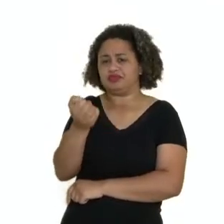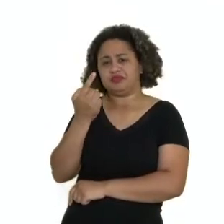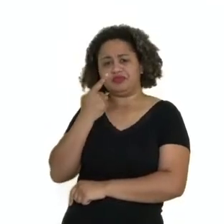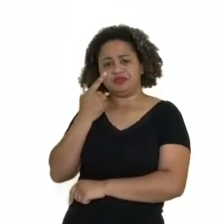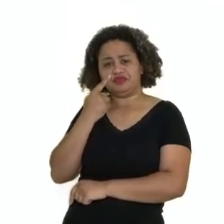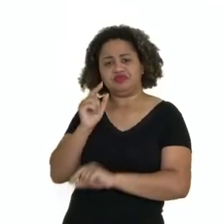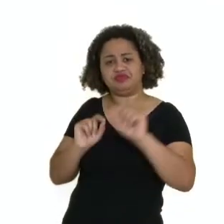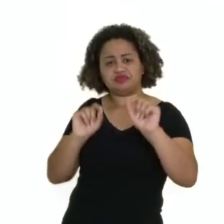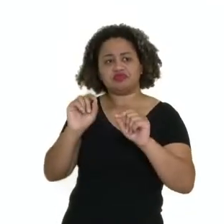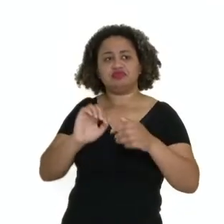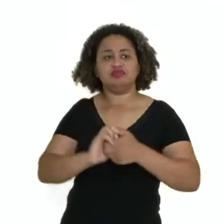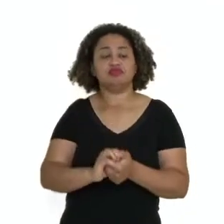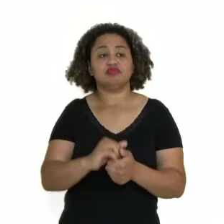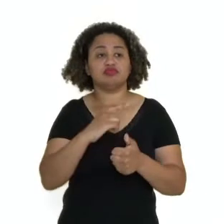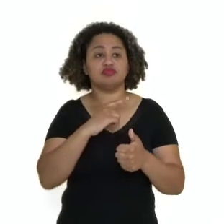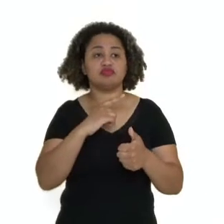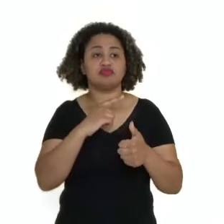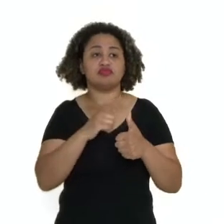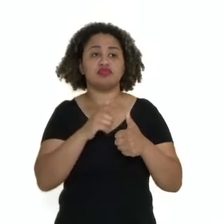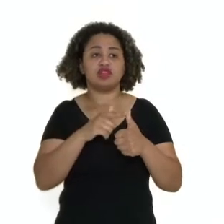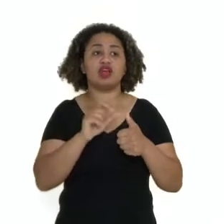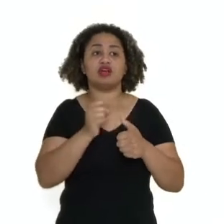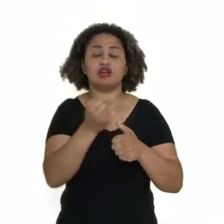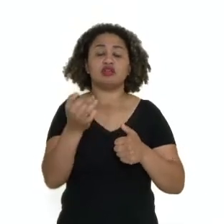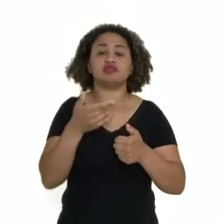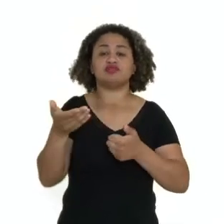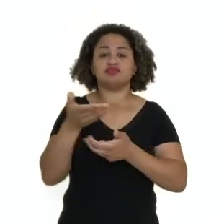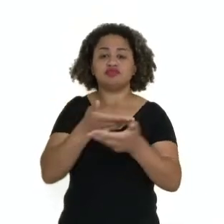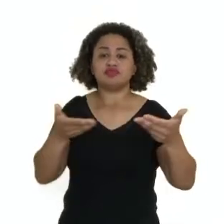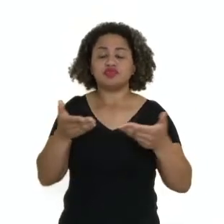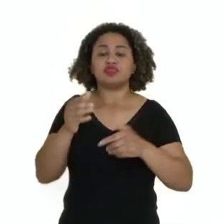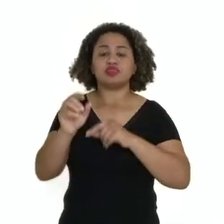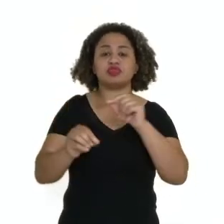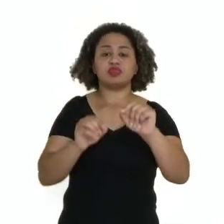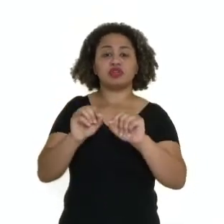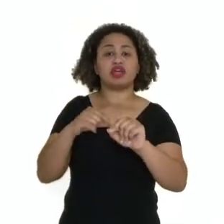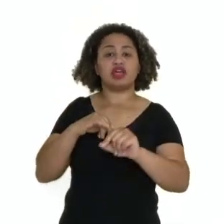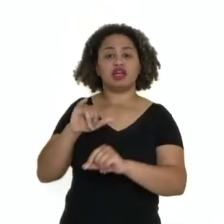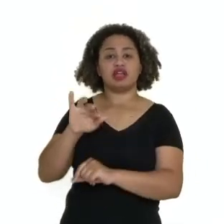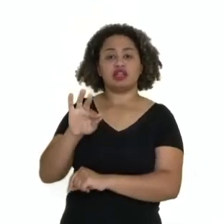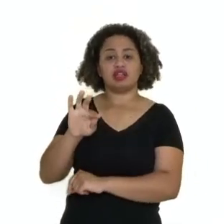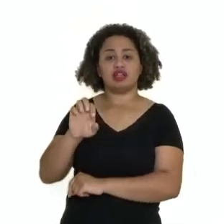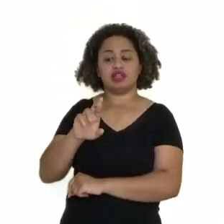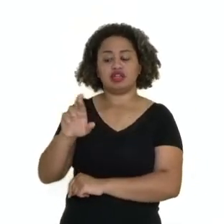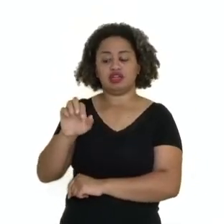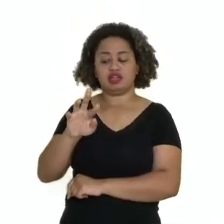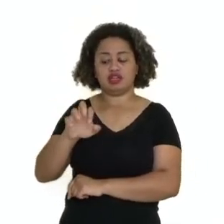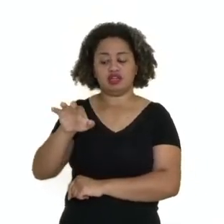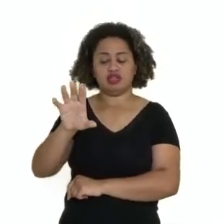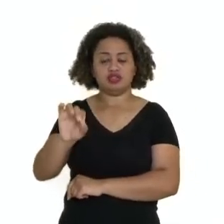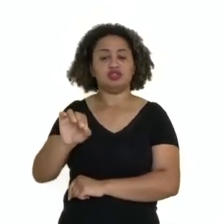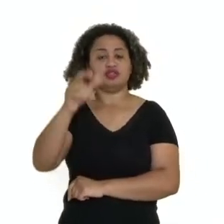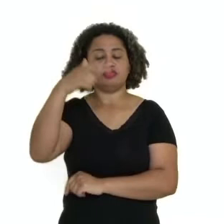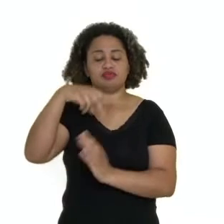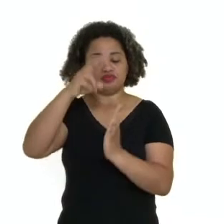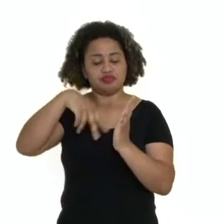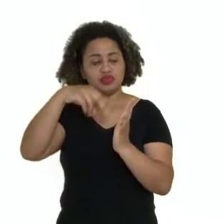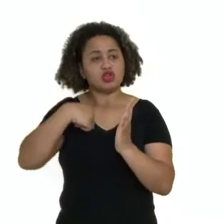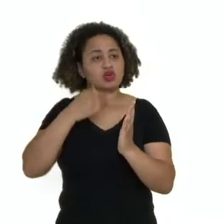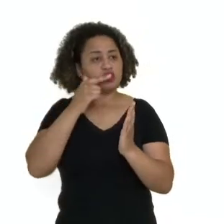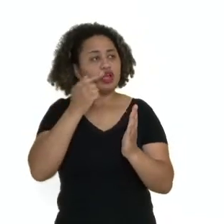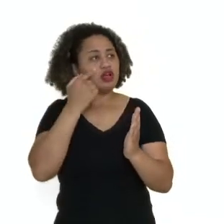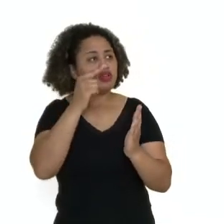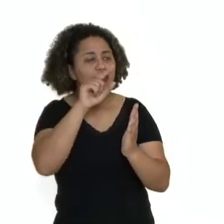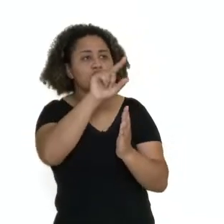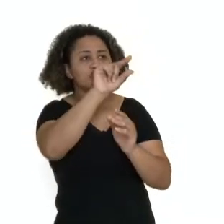Eu tenho os infográficos interativos, que possuem elementos que permitem ao leitor interagir com o conteúdo,